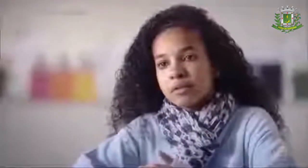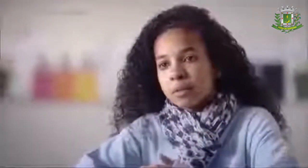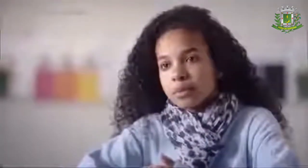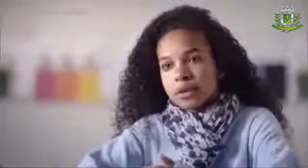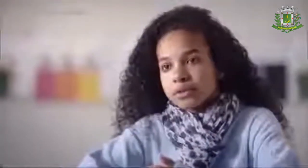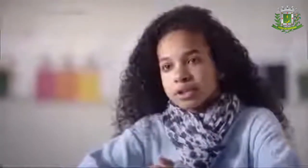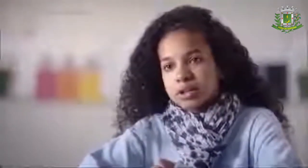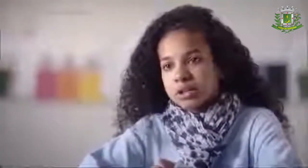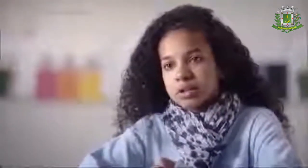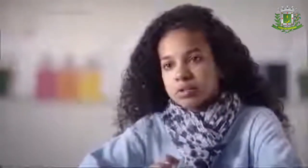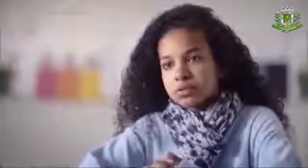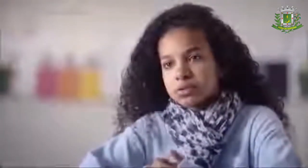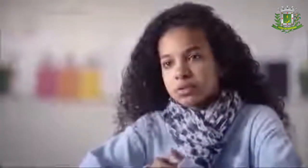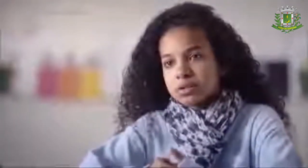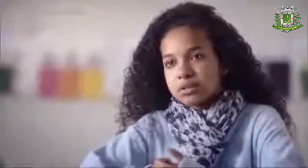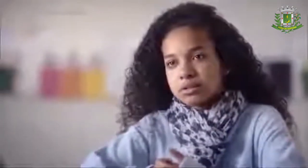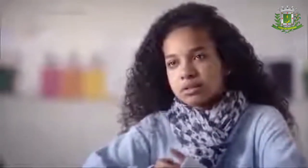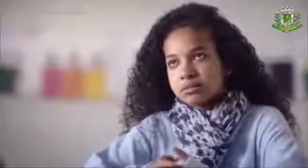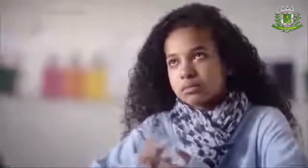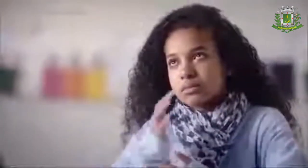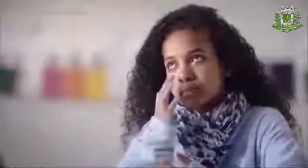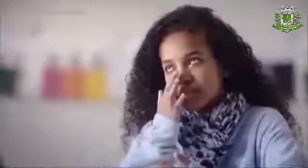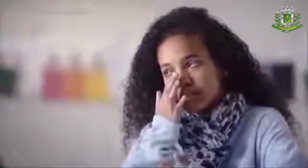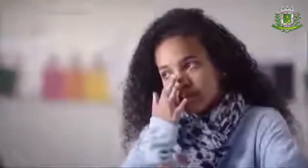Preconceito é uma forma horrível de tratar as pessoas.